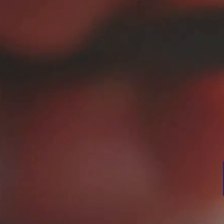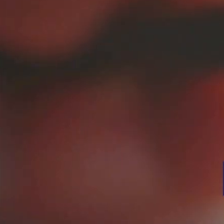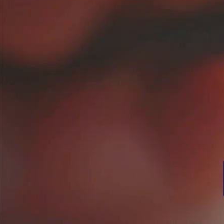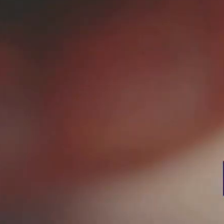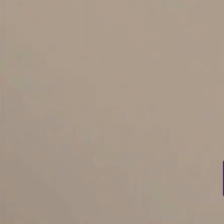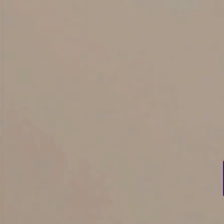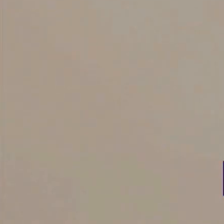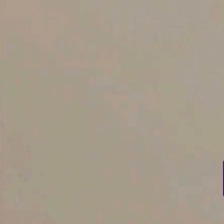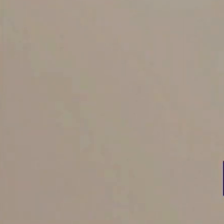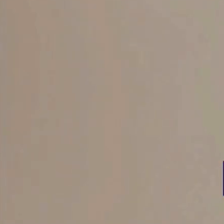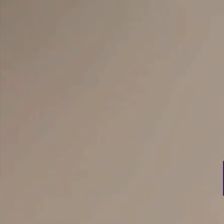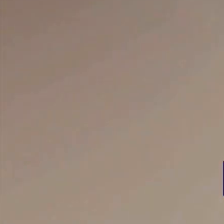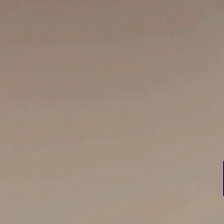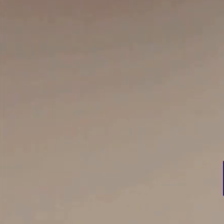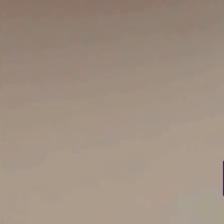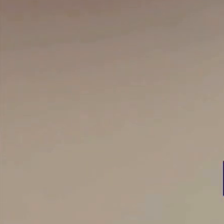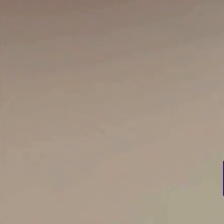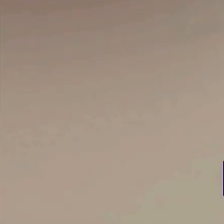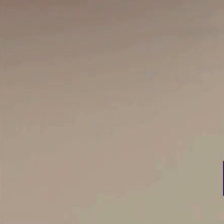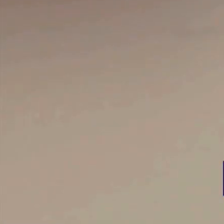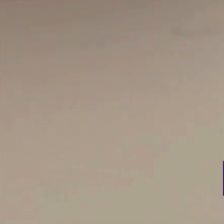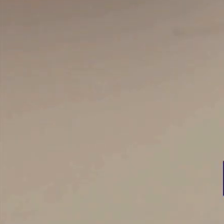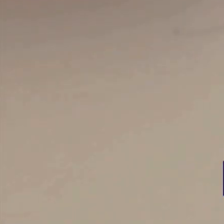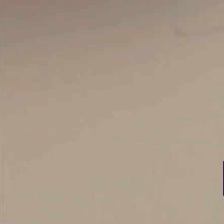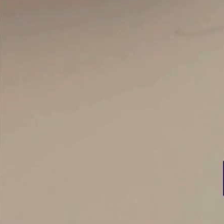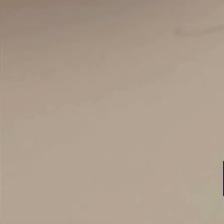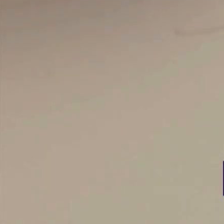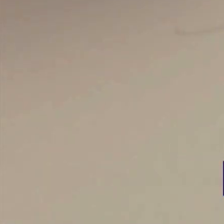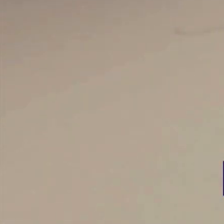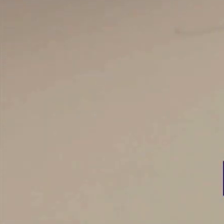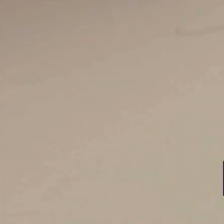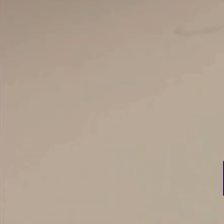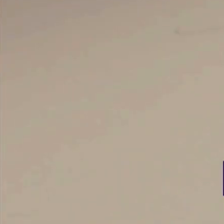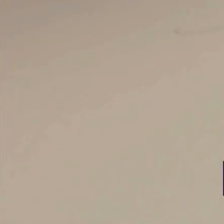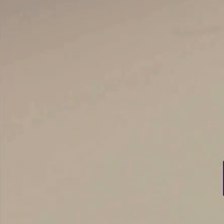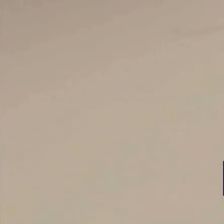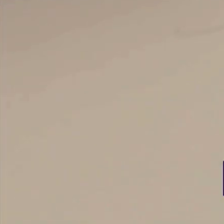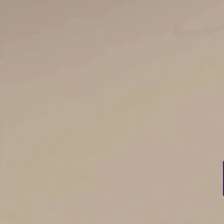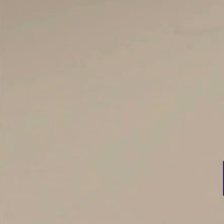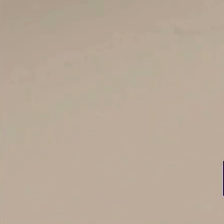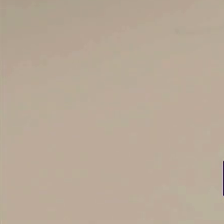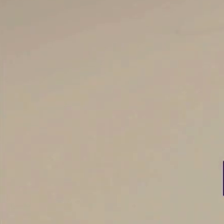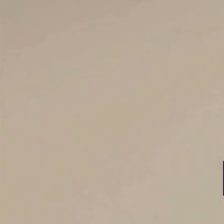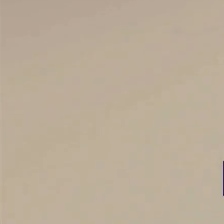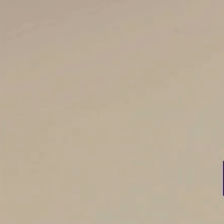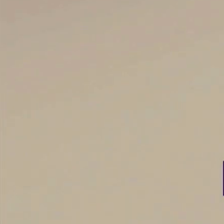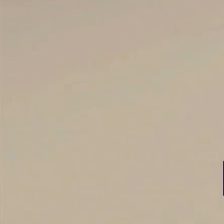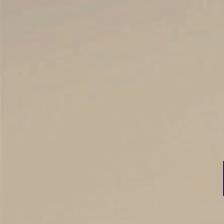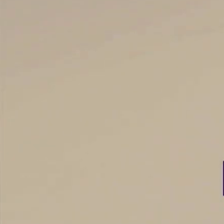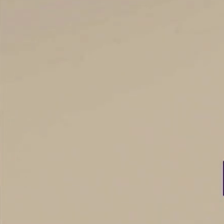Livraria Rossi. Há 100 anos, todas as histórias passam por aqui.